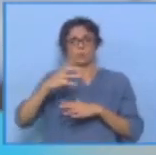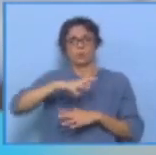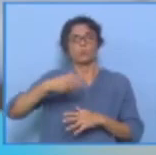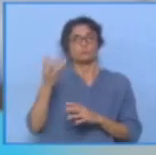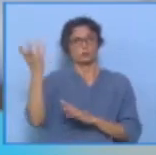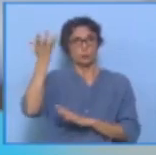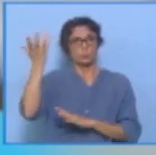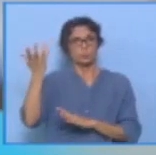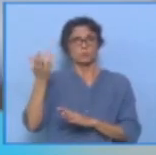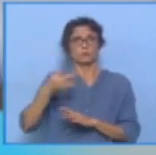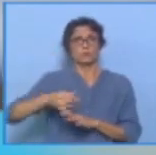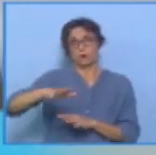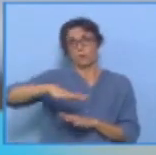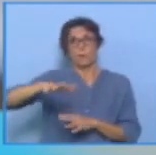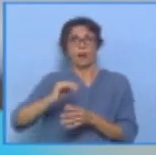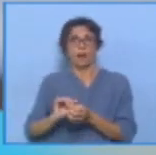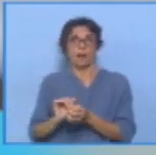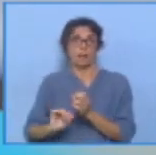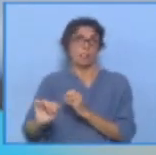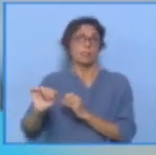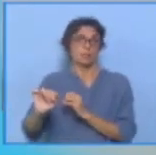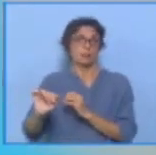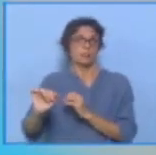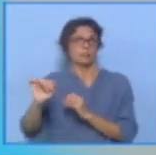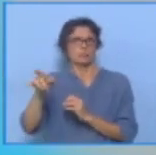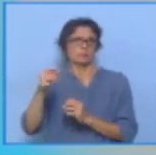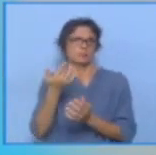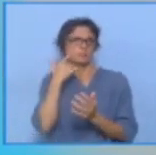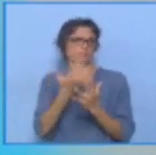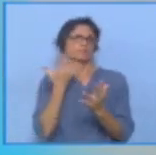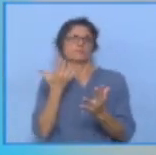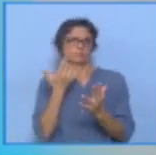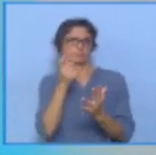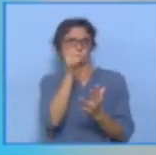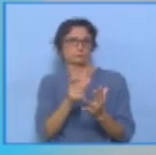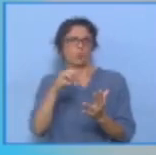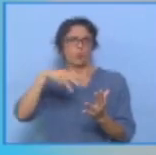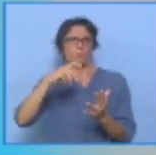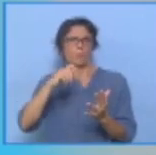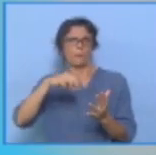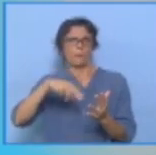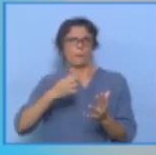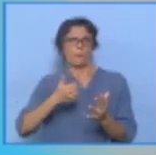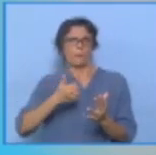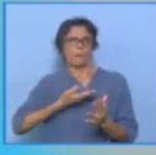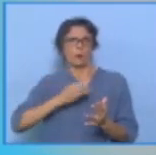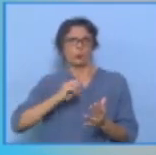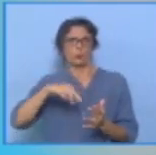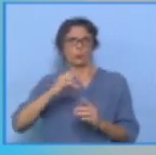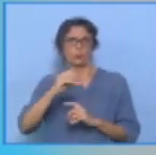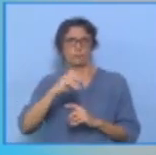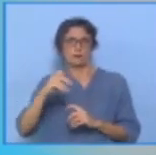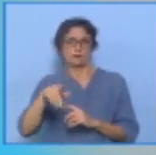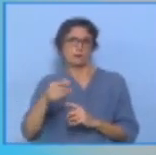a área em que provavelmente ele, vamos chamar assim, ainda mais nas vistas e que se percebe que a sua relação de diálogo com o mundo